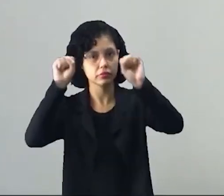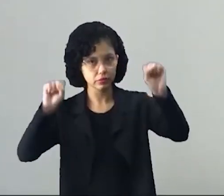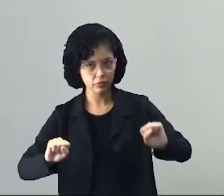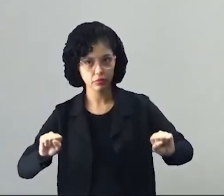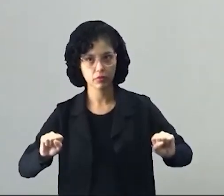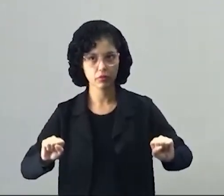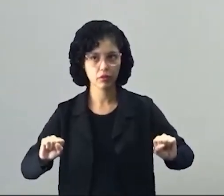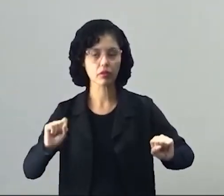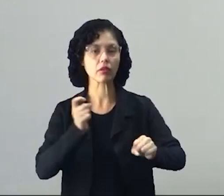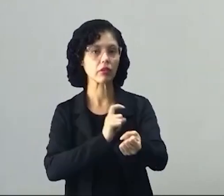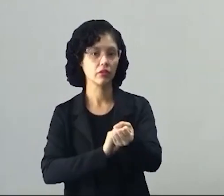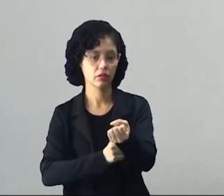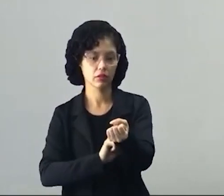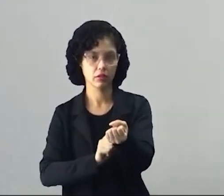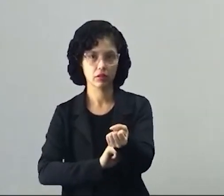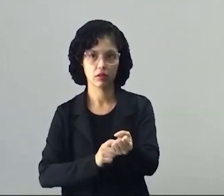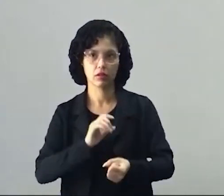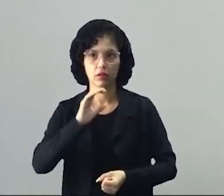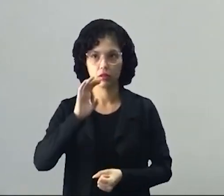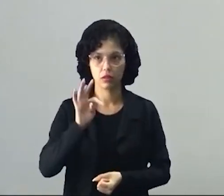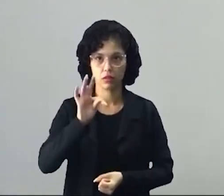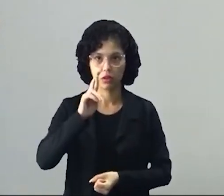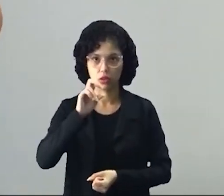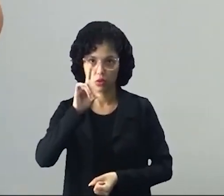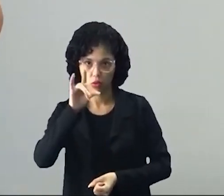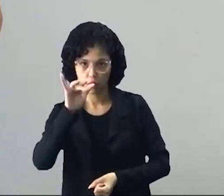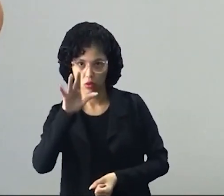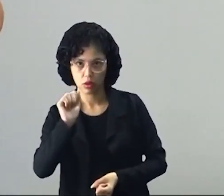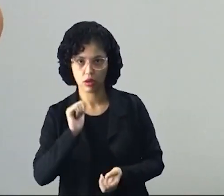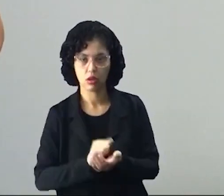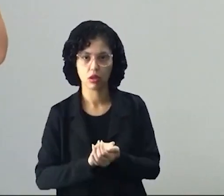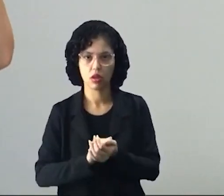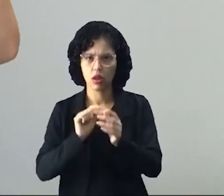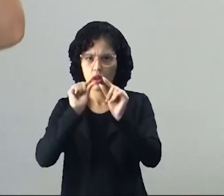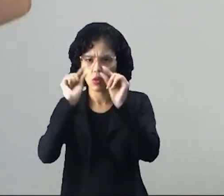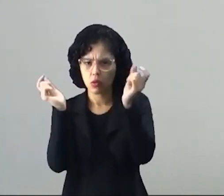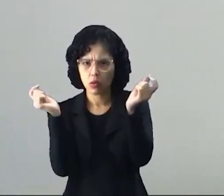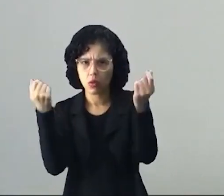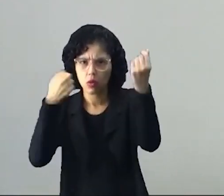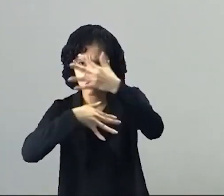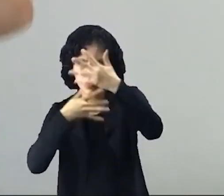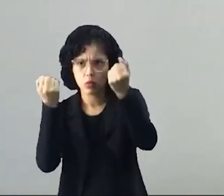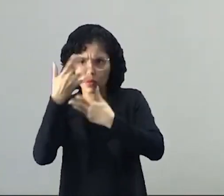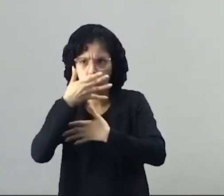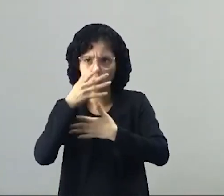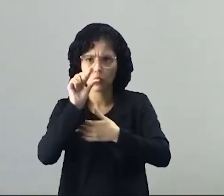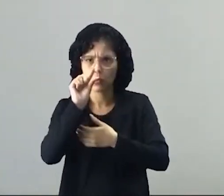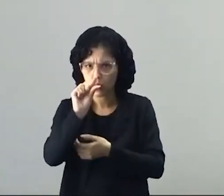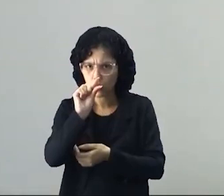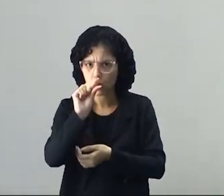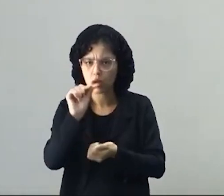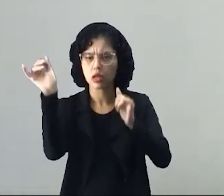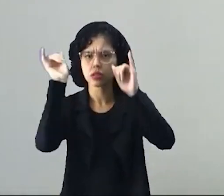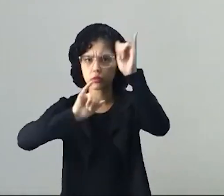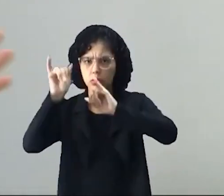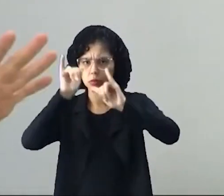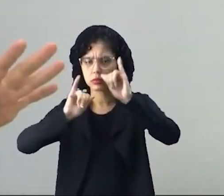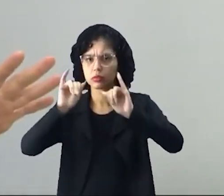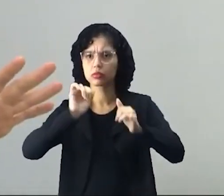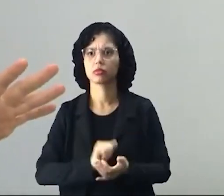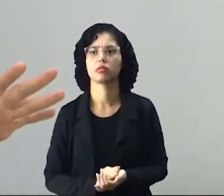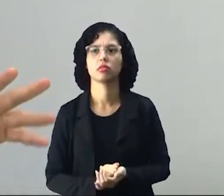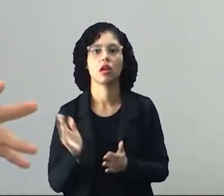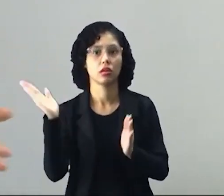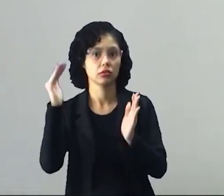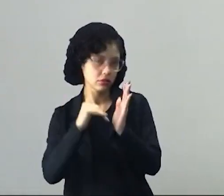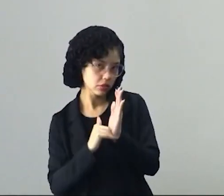sistema nervoso, uma notocorda, um feixe neural, onde centraliza as informações. Então, até